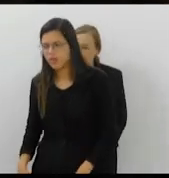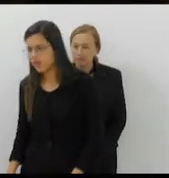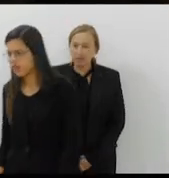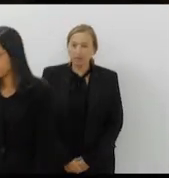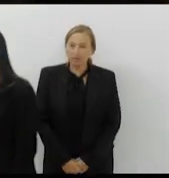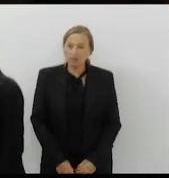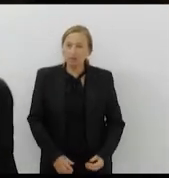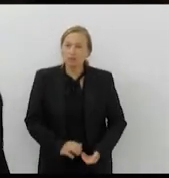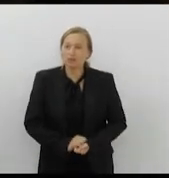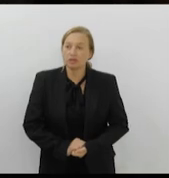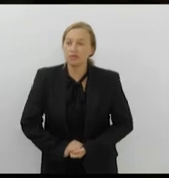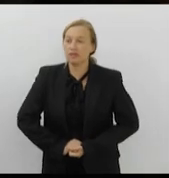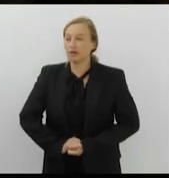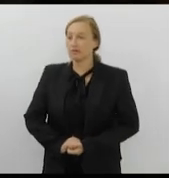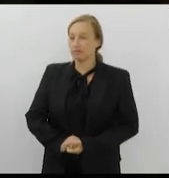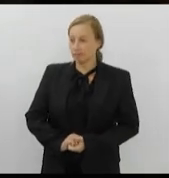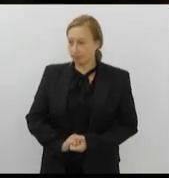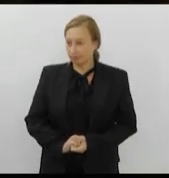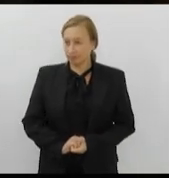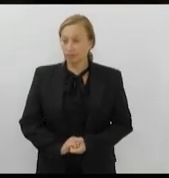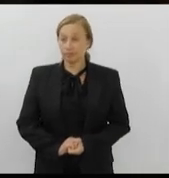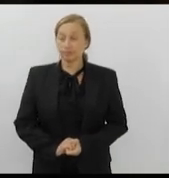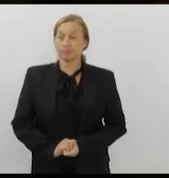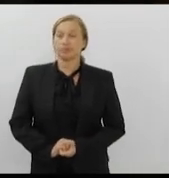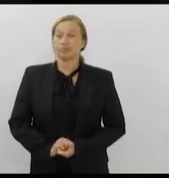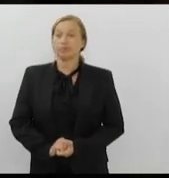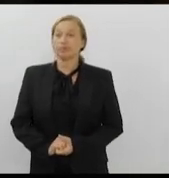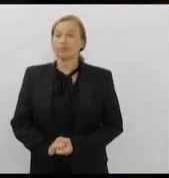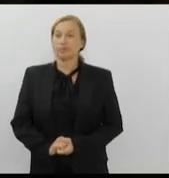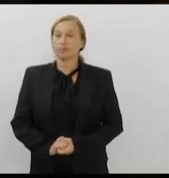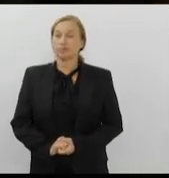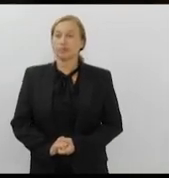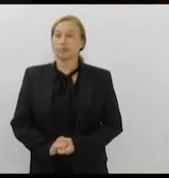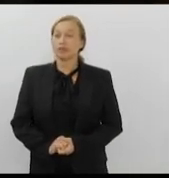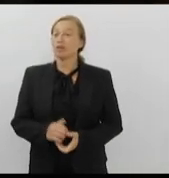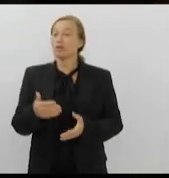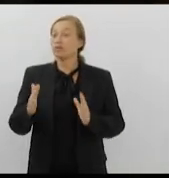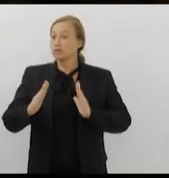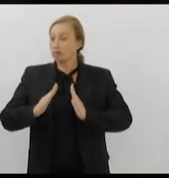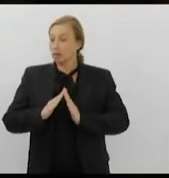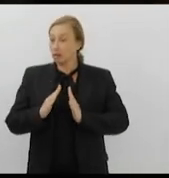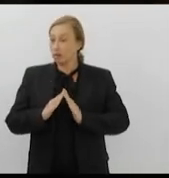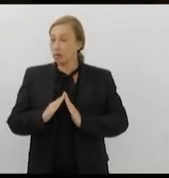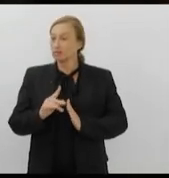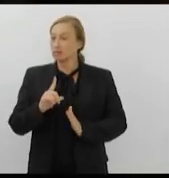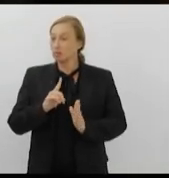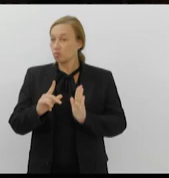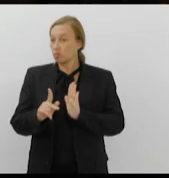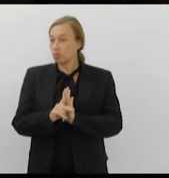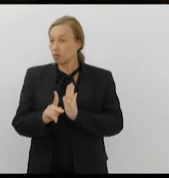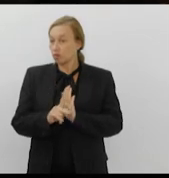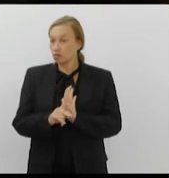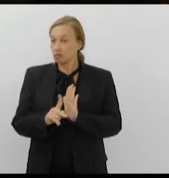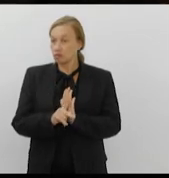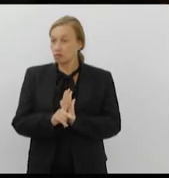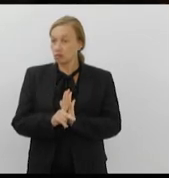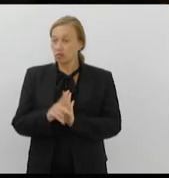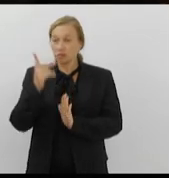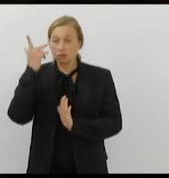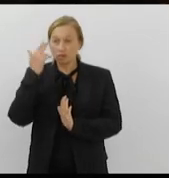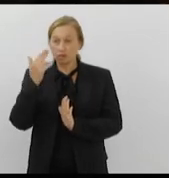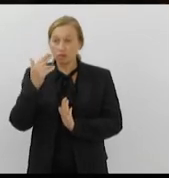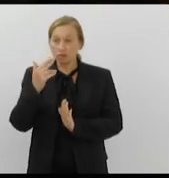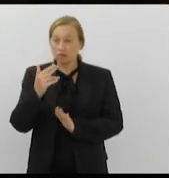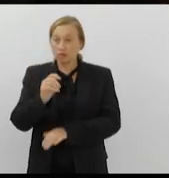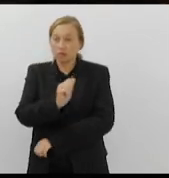dos fundos para assistência estudantil vem aí. Tramita na casa um projeto que normatiza a assistência estudantil das